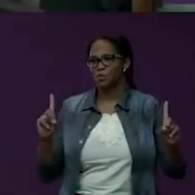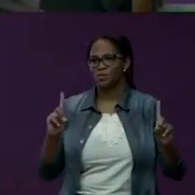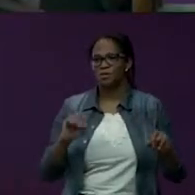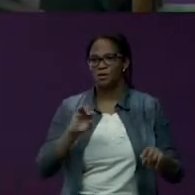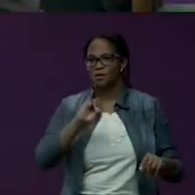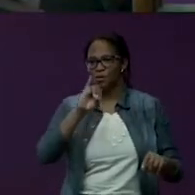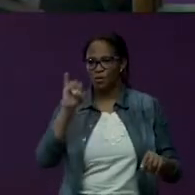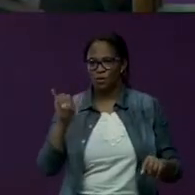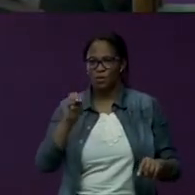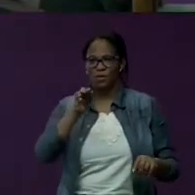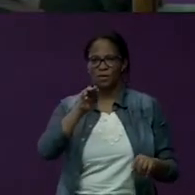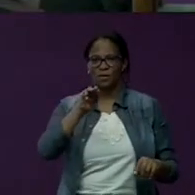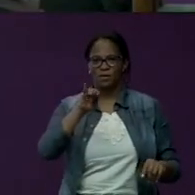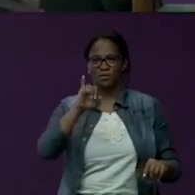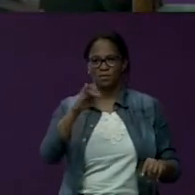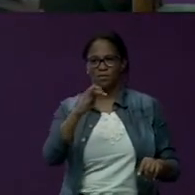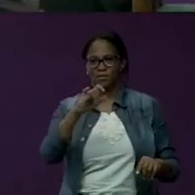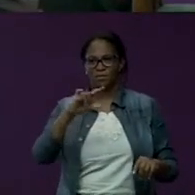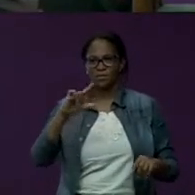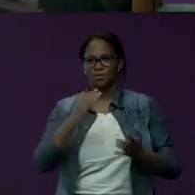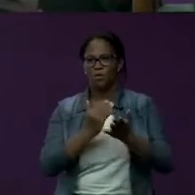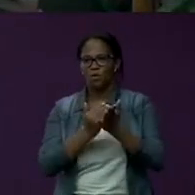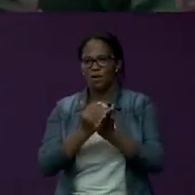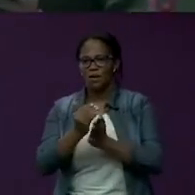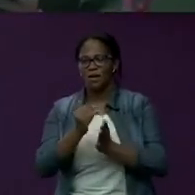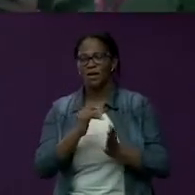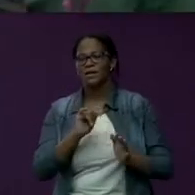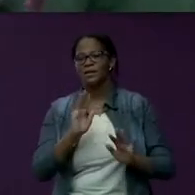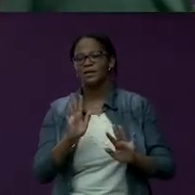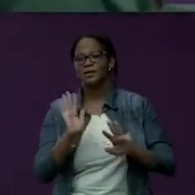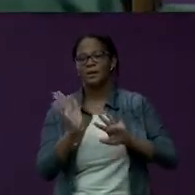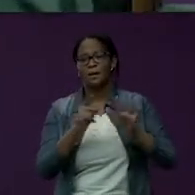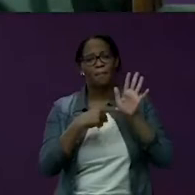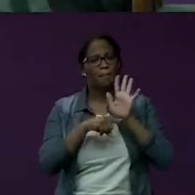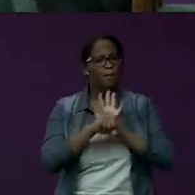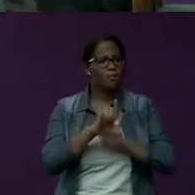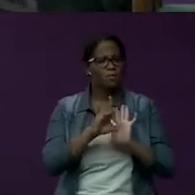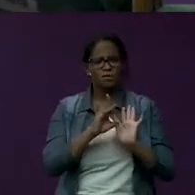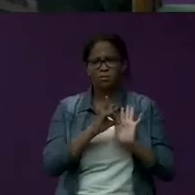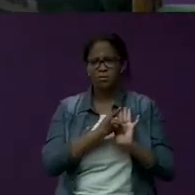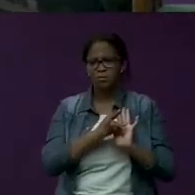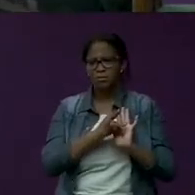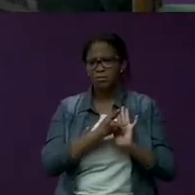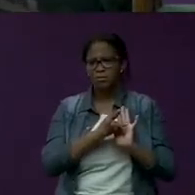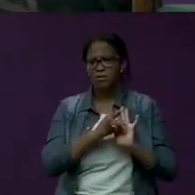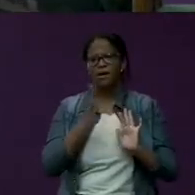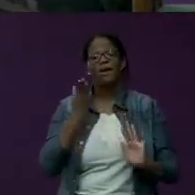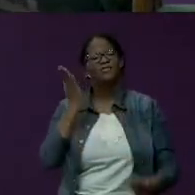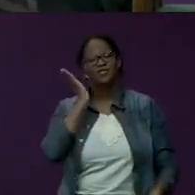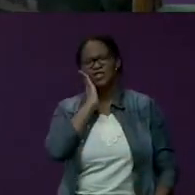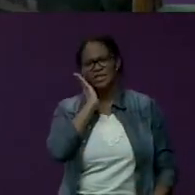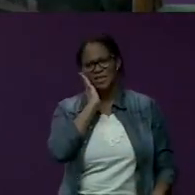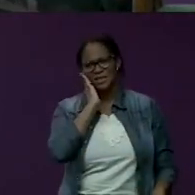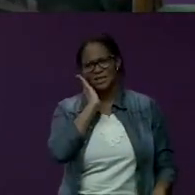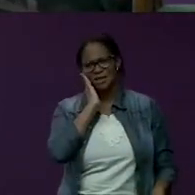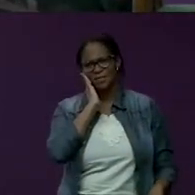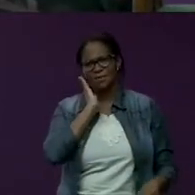Oi, é só para preencher o vácuo inicial. É uma pergunta que, na verdade, a gente sabe